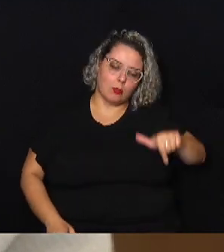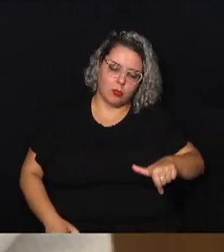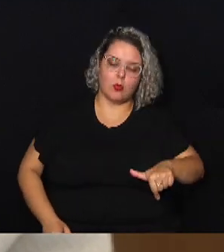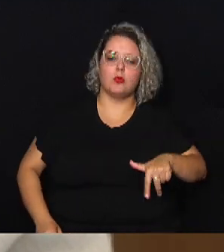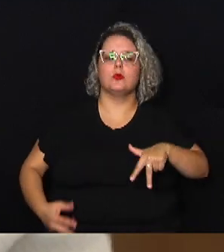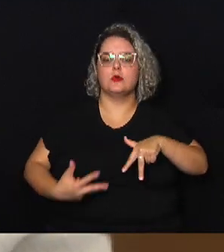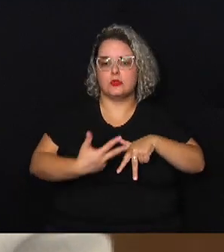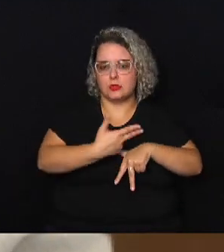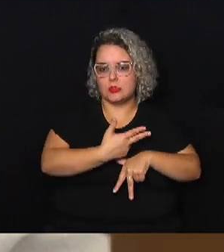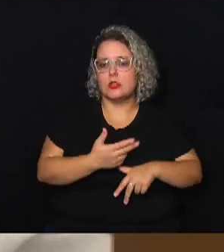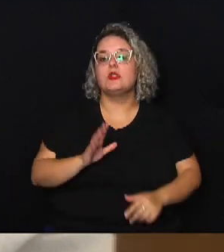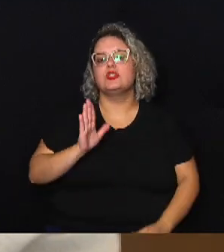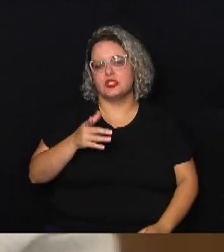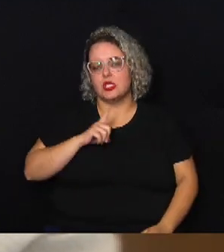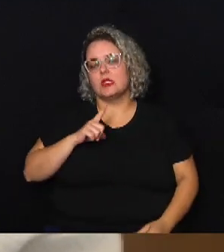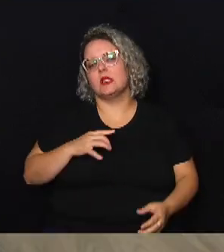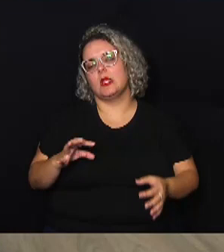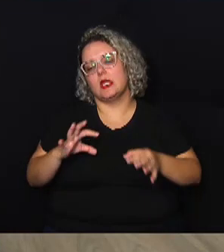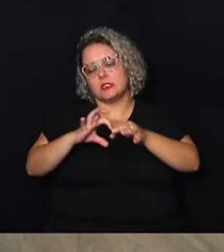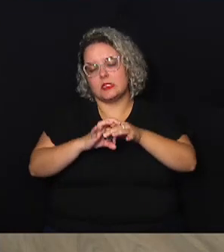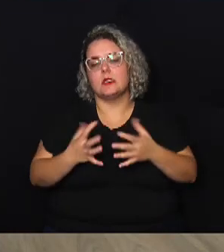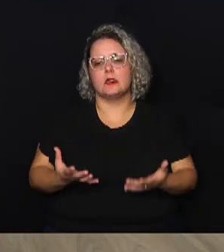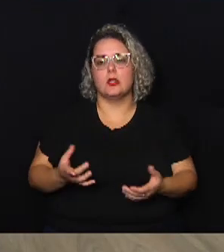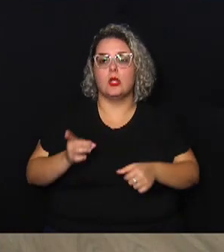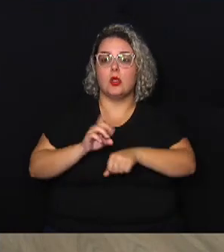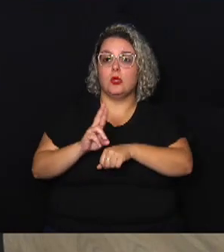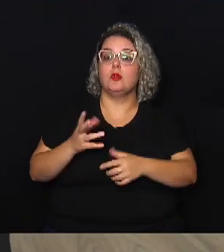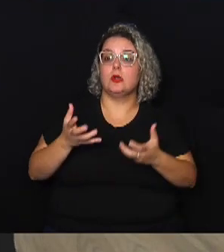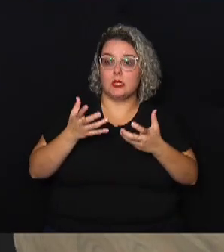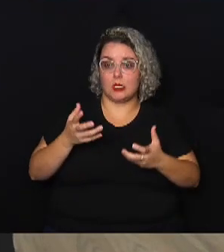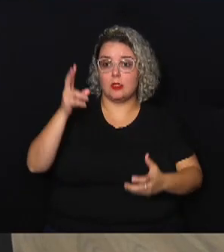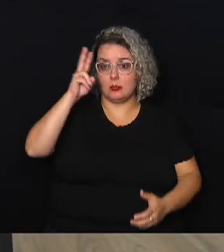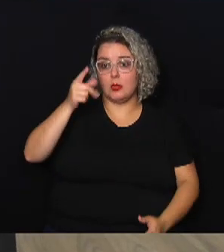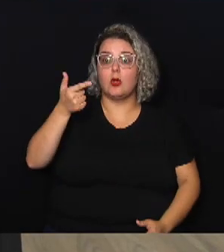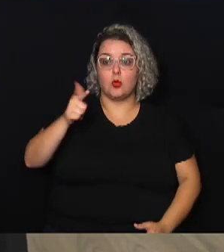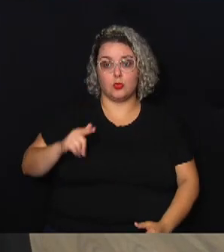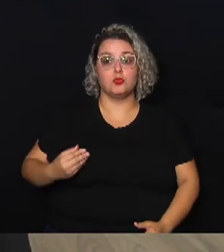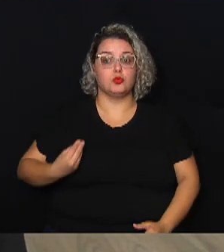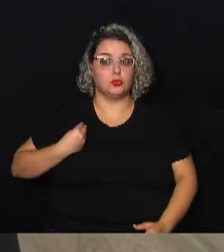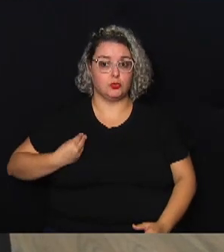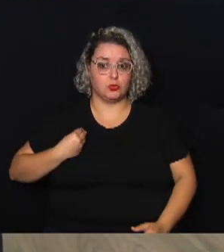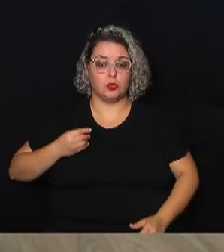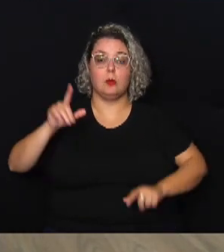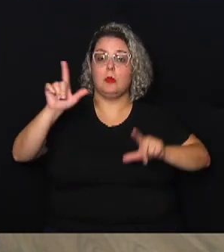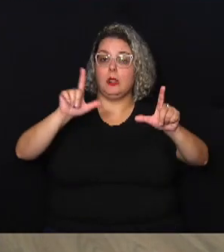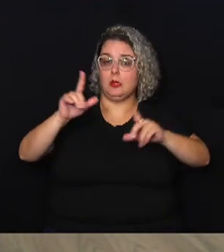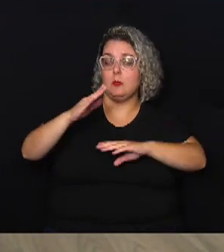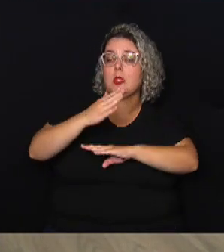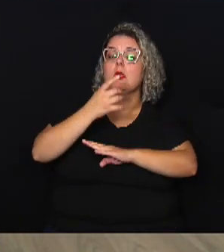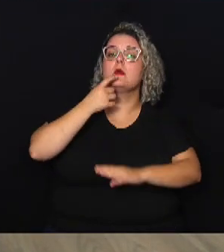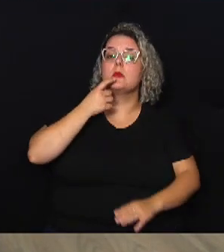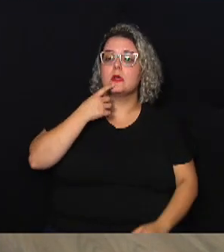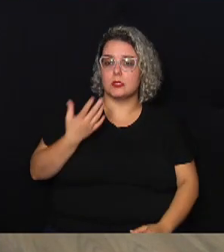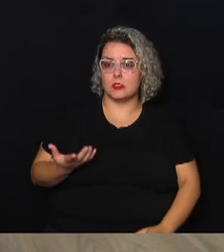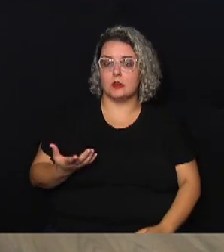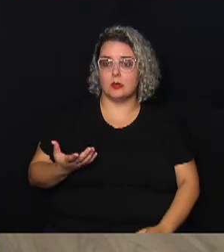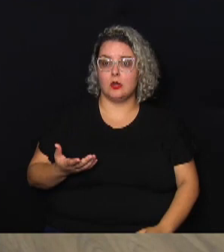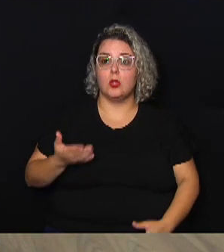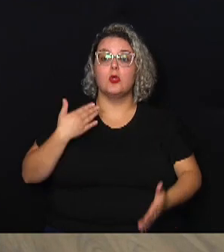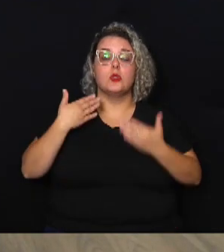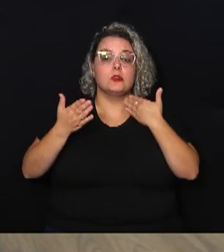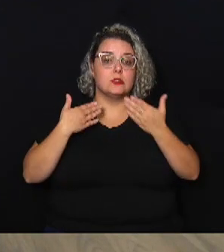já tem esse elo. Doutor, quero lembrar que a gente continua aqui ao vivo pela tela da TV Câmara Campinas. A gente está falando